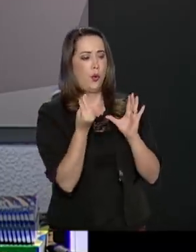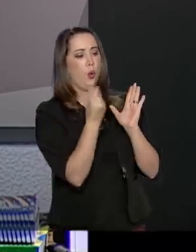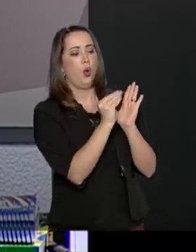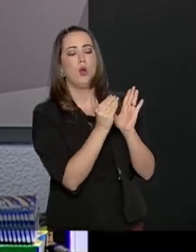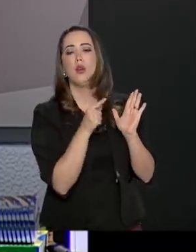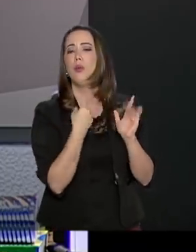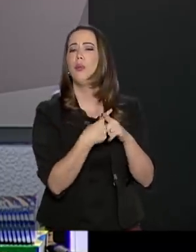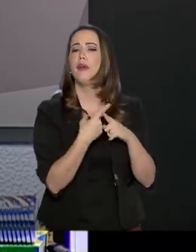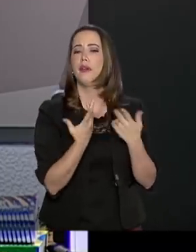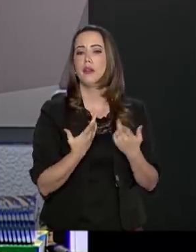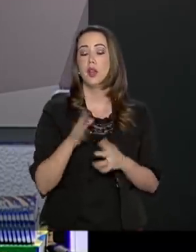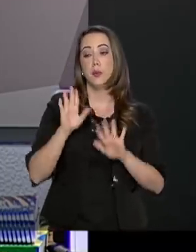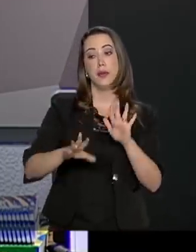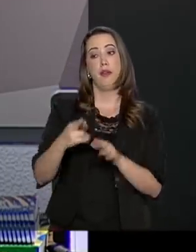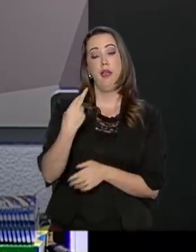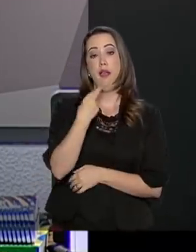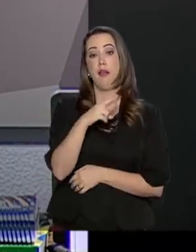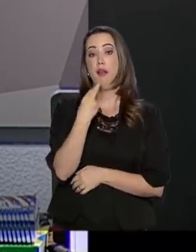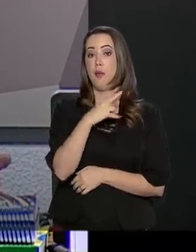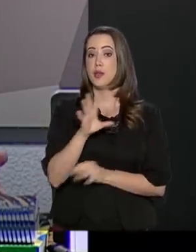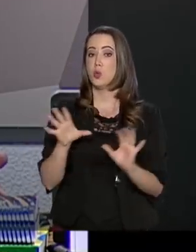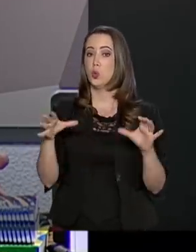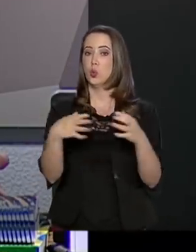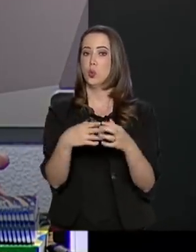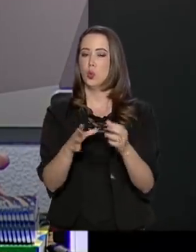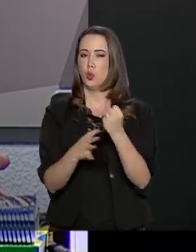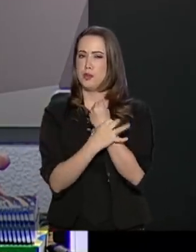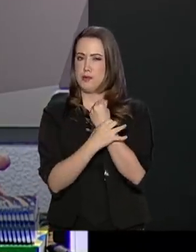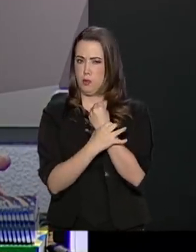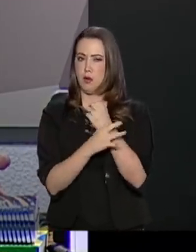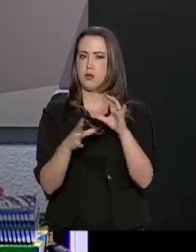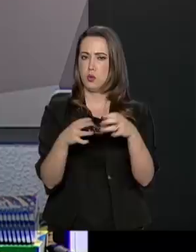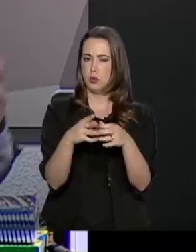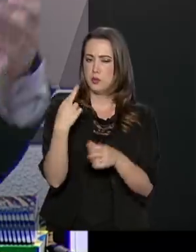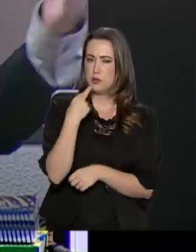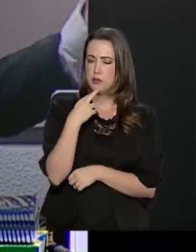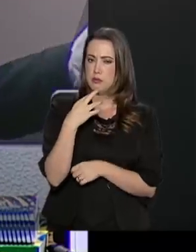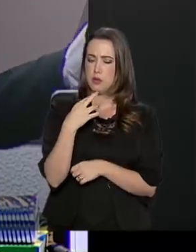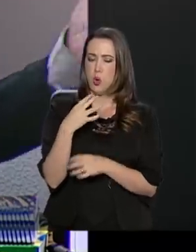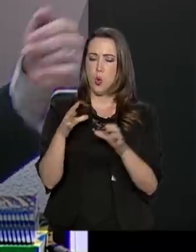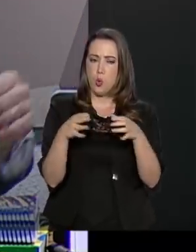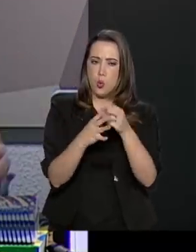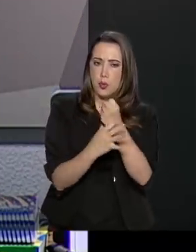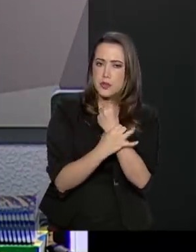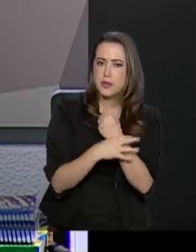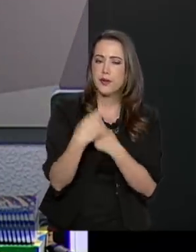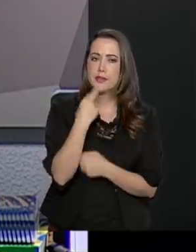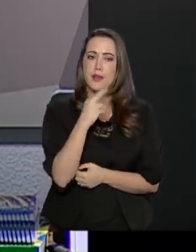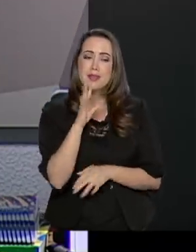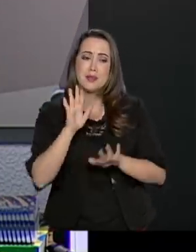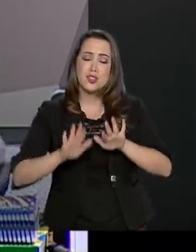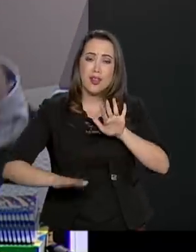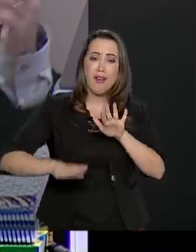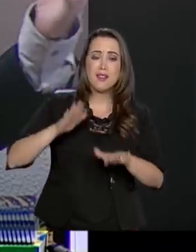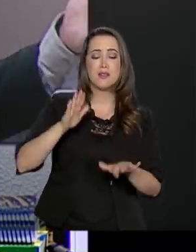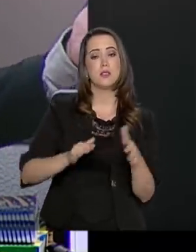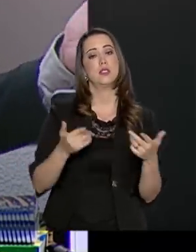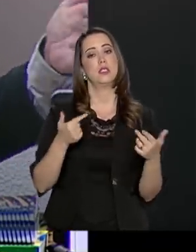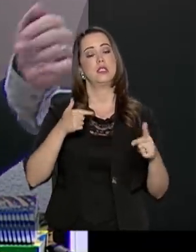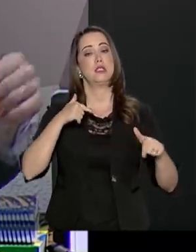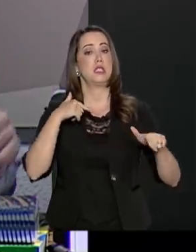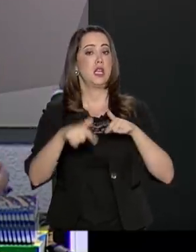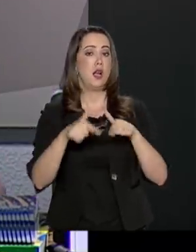Porque é uma reclamação legítima das forças de segurança de que eventualmente agindo